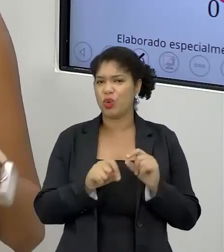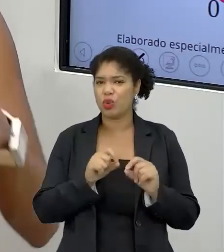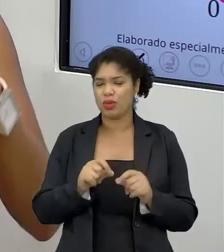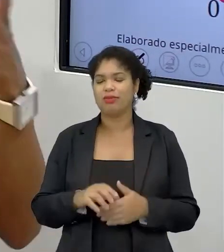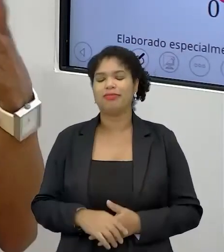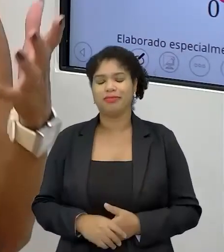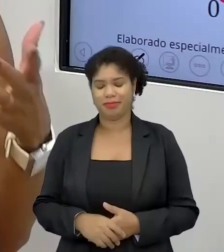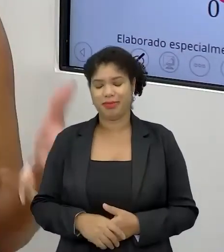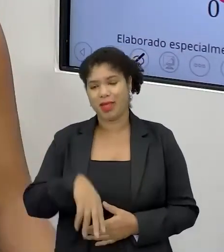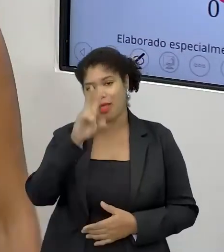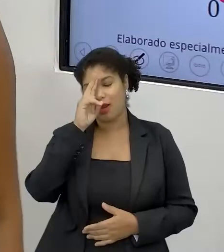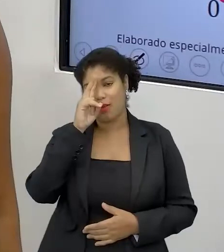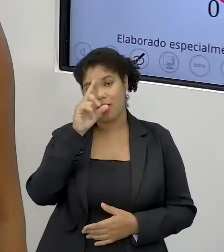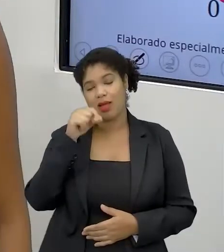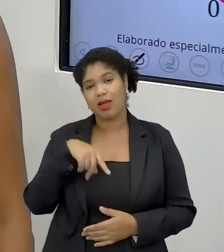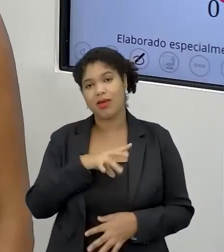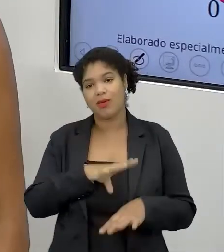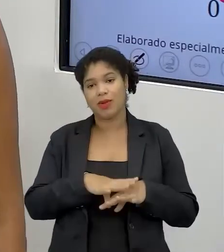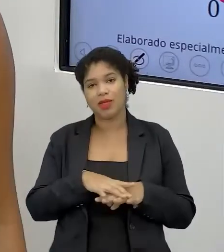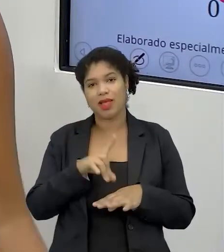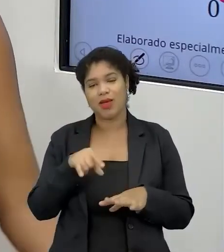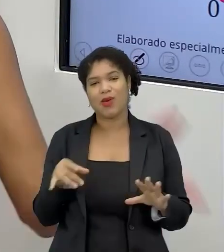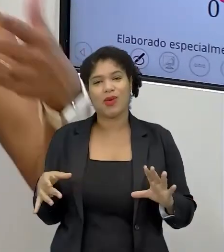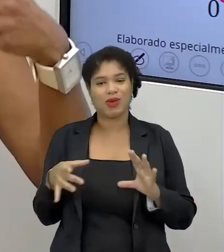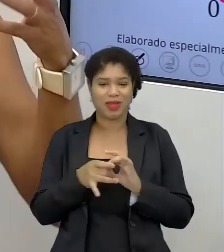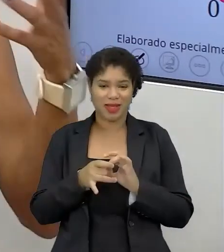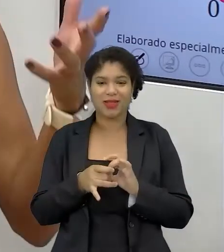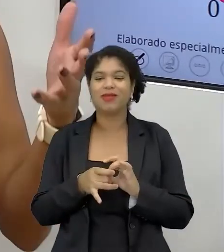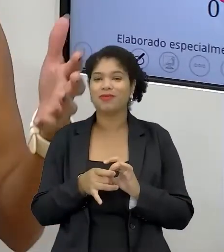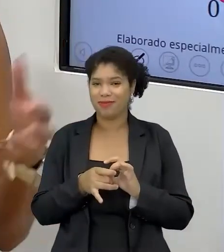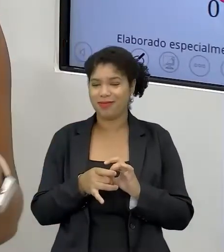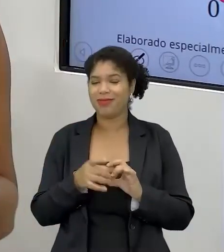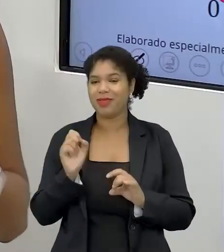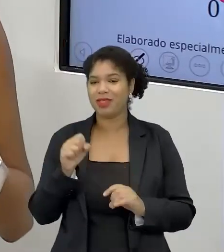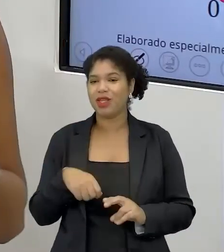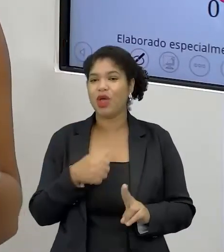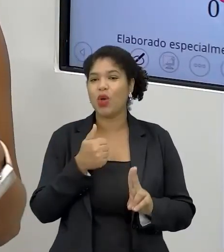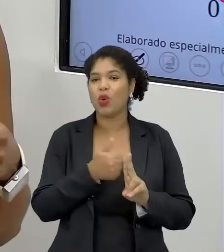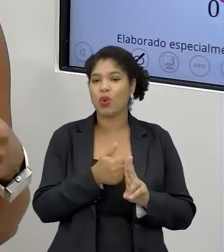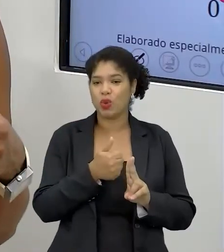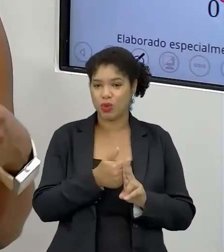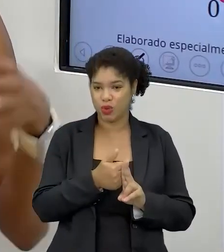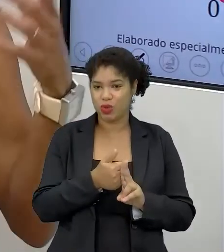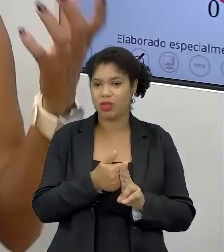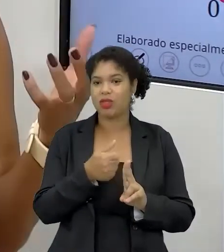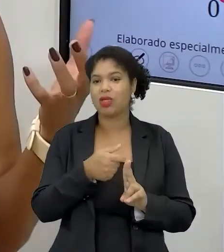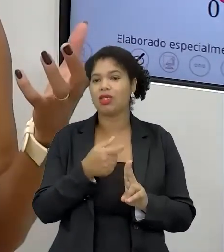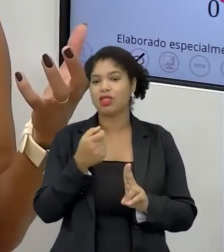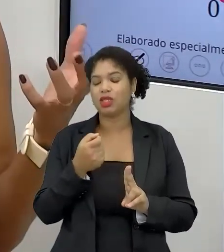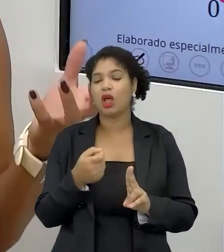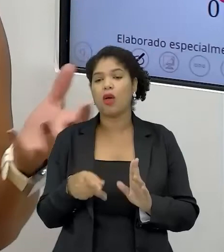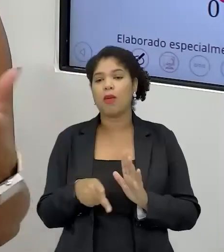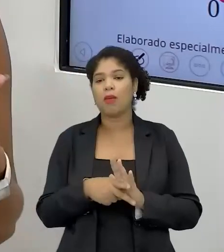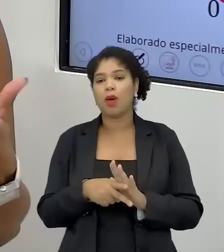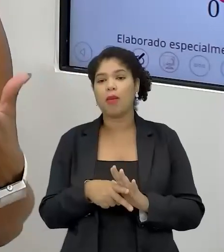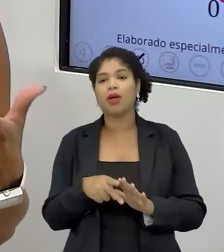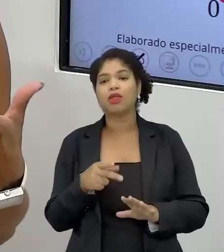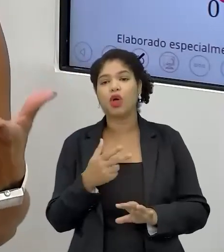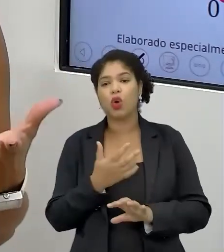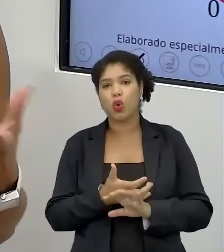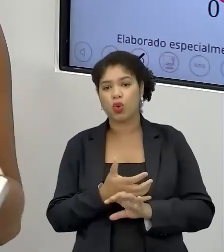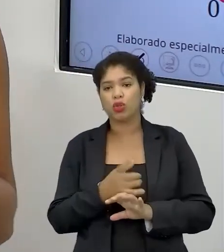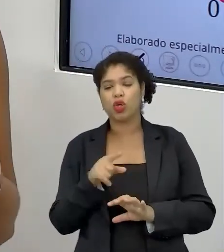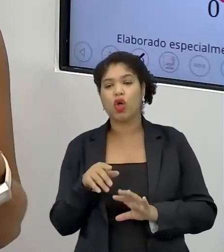tá bom? Lembrando que a gente está aqui na matemática conectada e a nossa unidade a nossa unidade curricular, ela trata